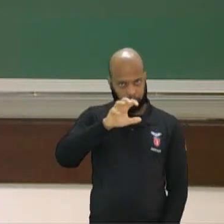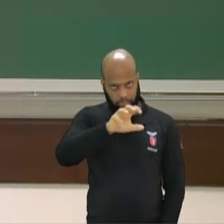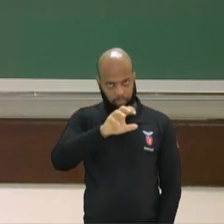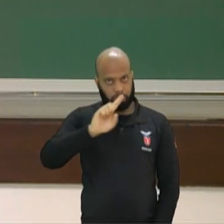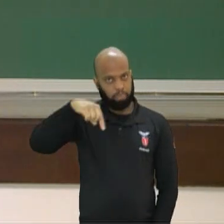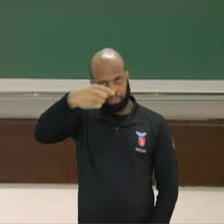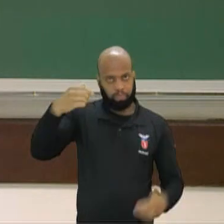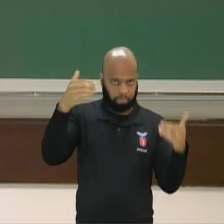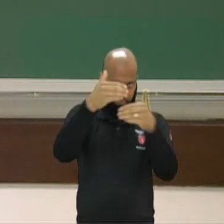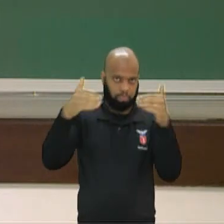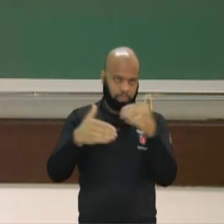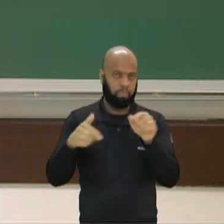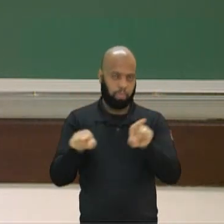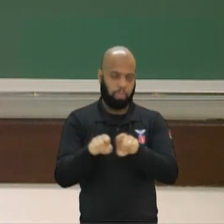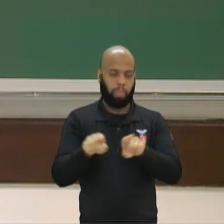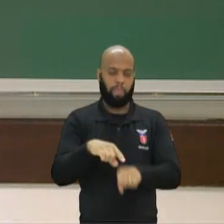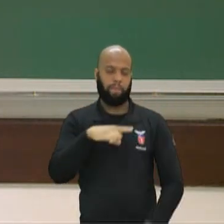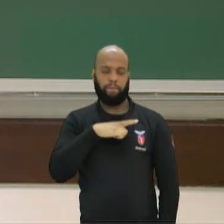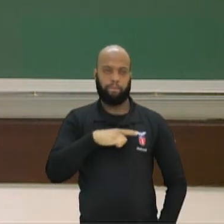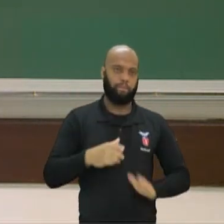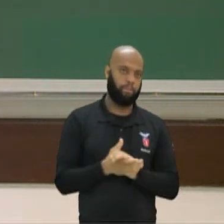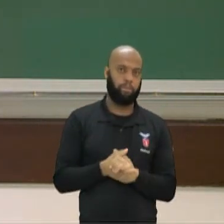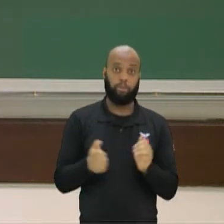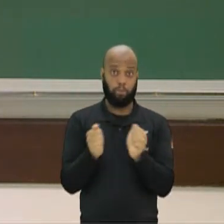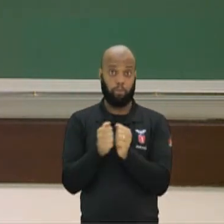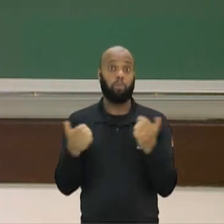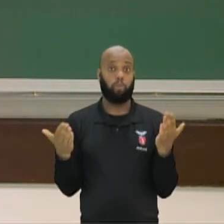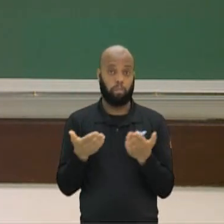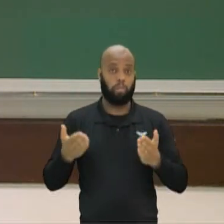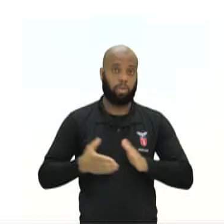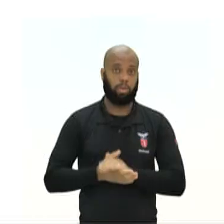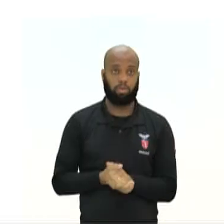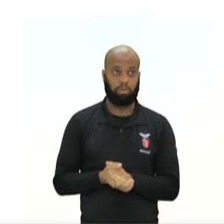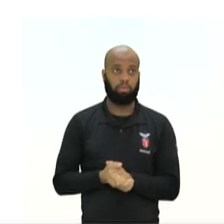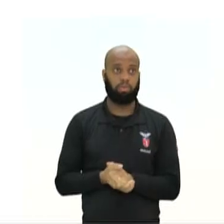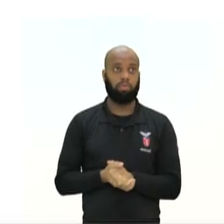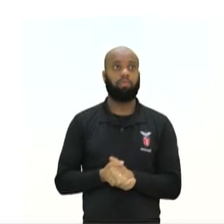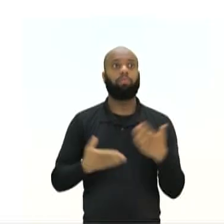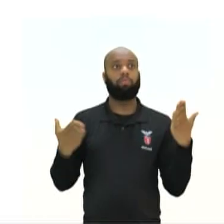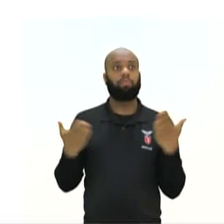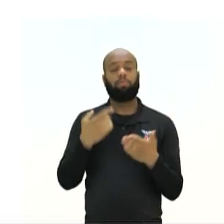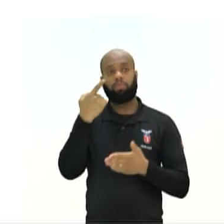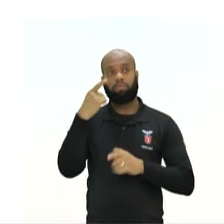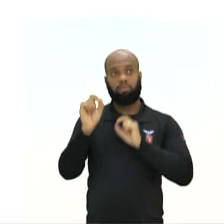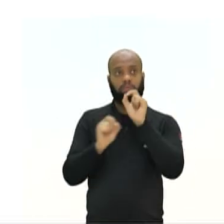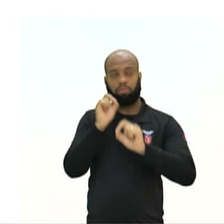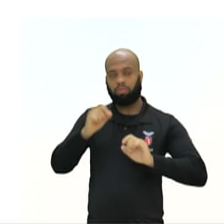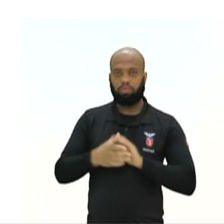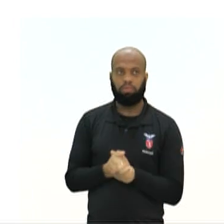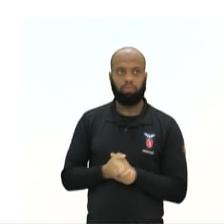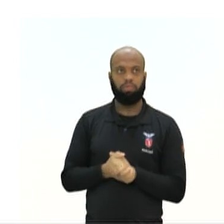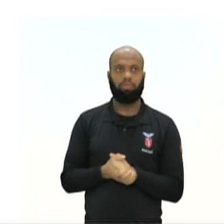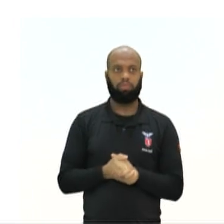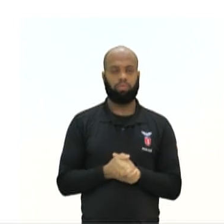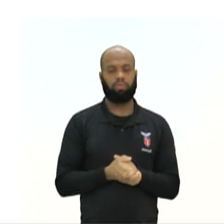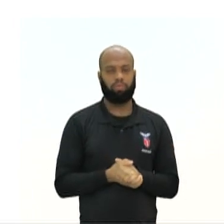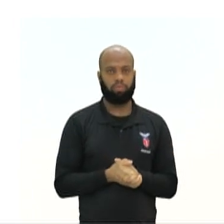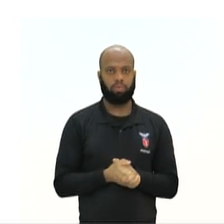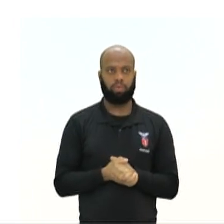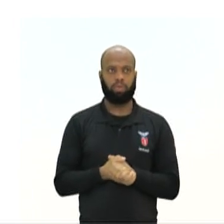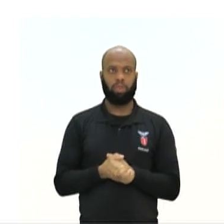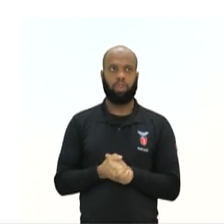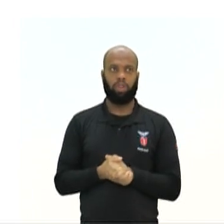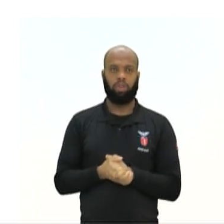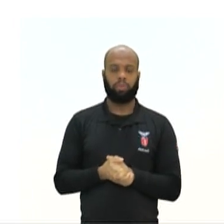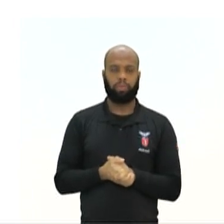nos próximos slides, beleza? Siga comigo aqui, olha só. Nesse reading aqui, nós temos o seguinte.